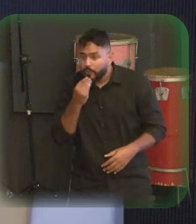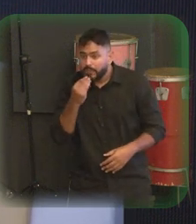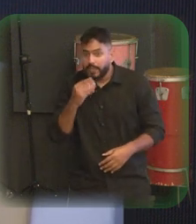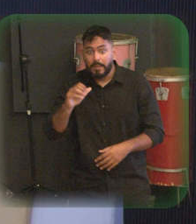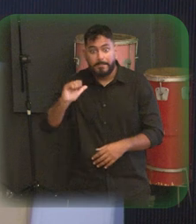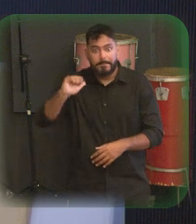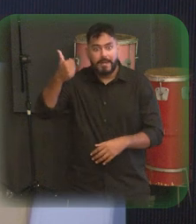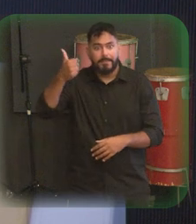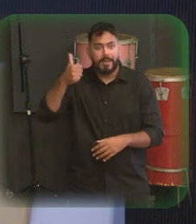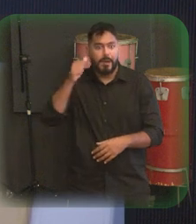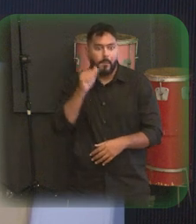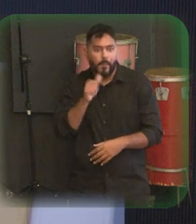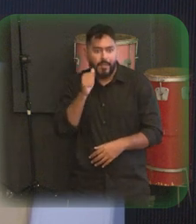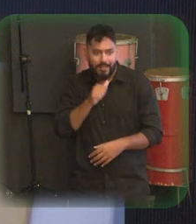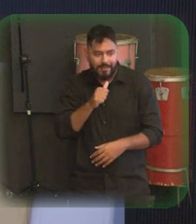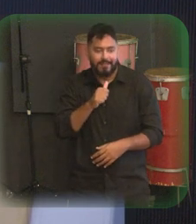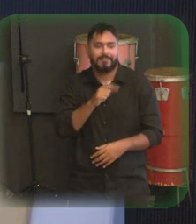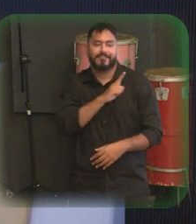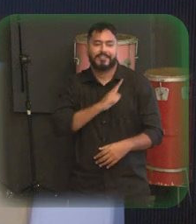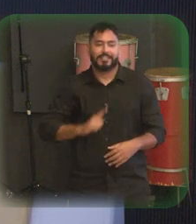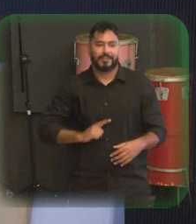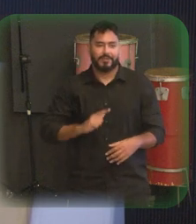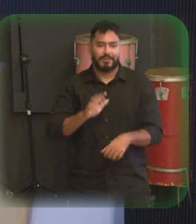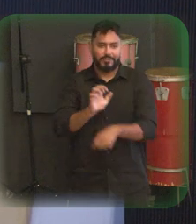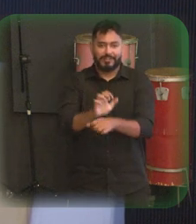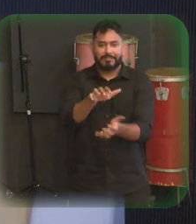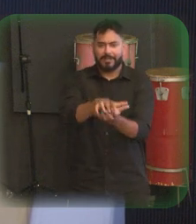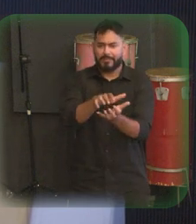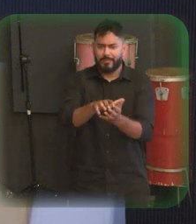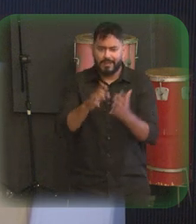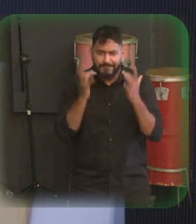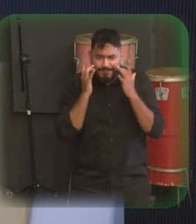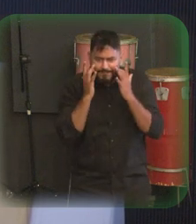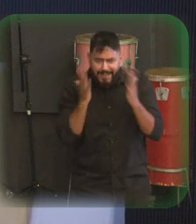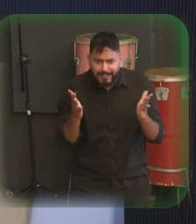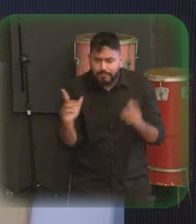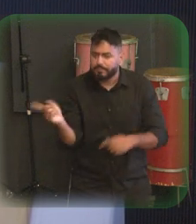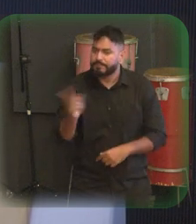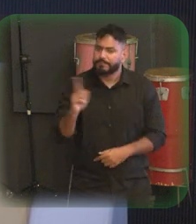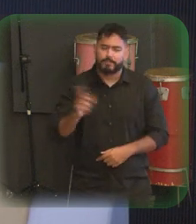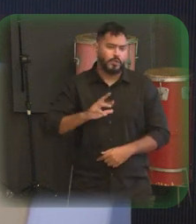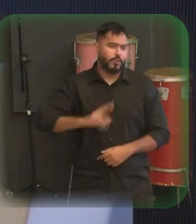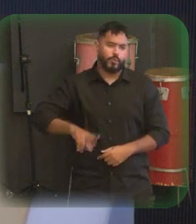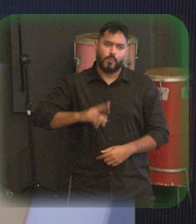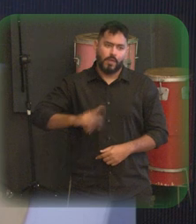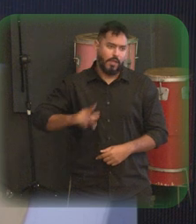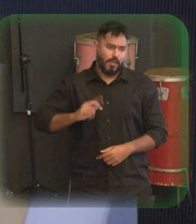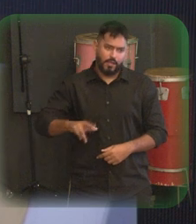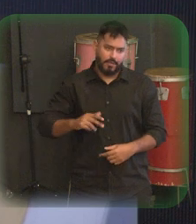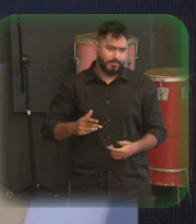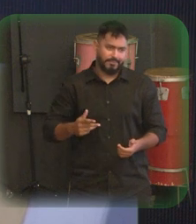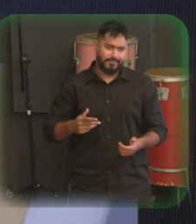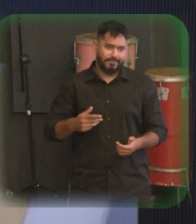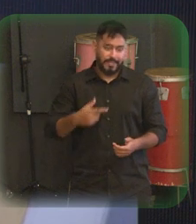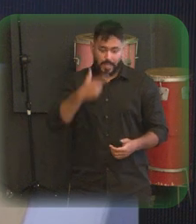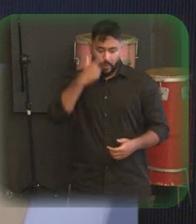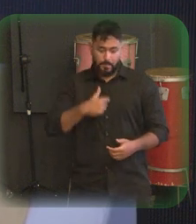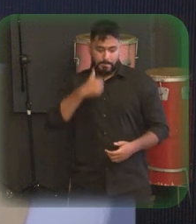primeira mulher governadora do nosso Estado. E não é fácil ser mulher e estar ocupando o espaço que eu estou